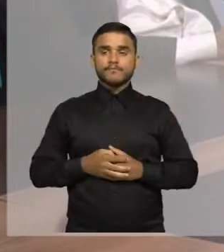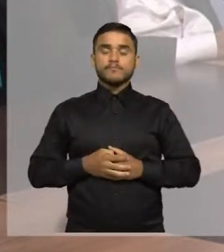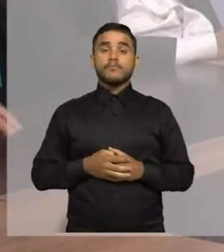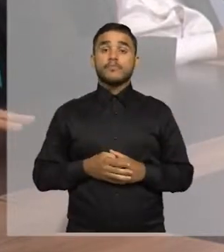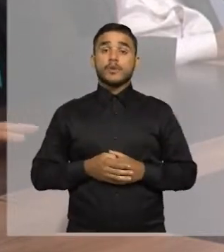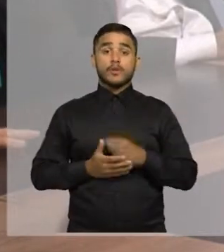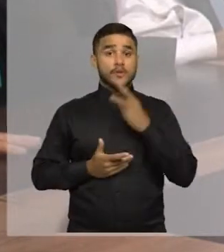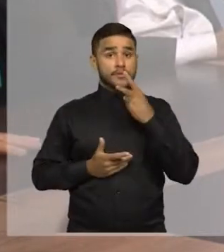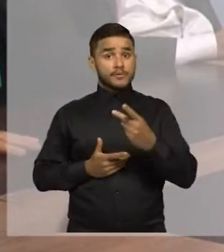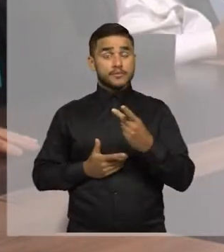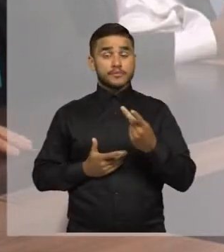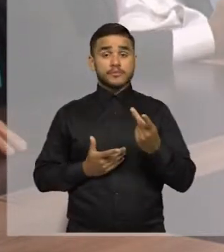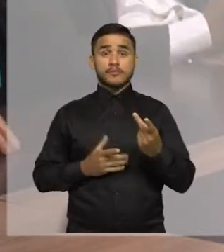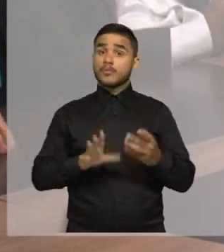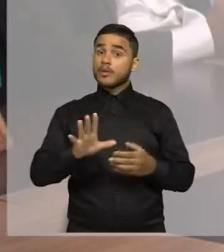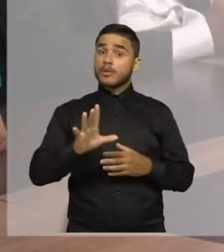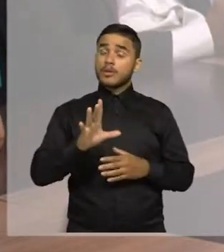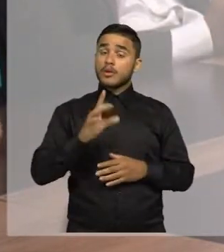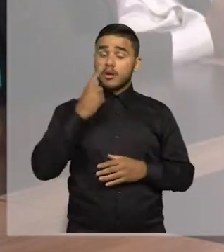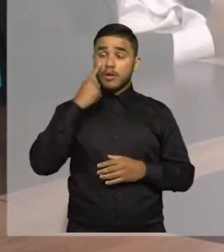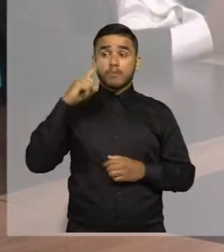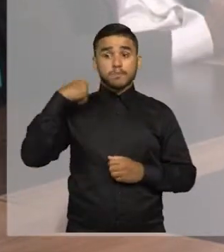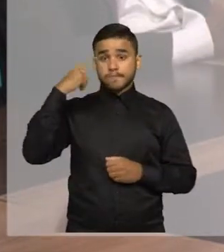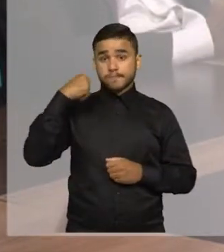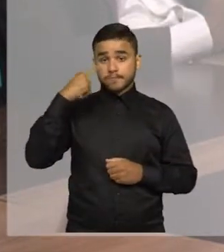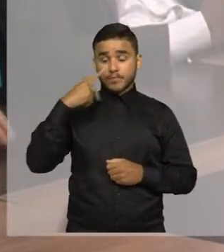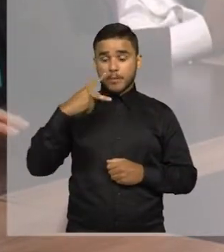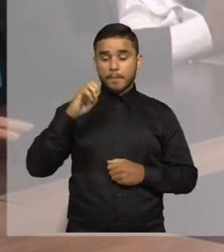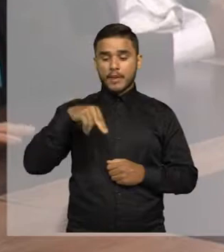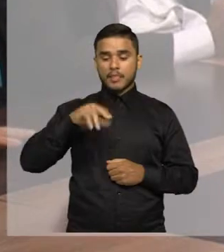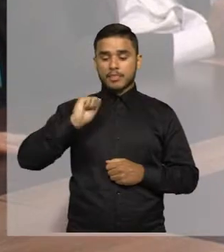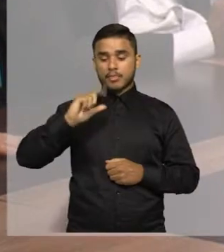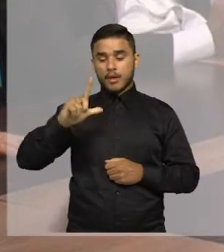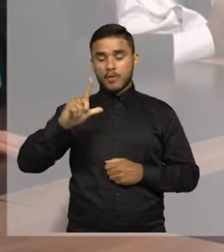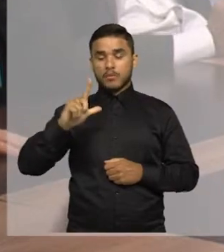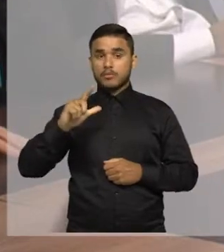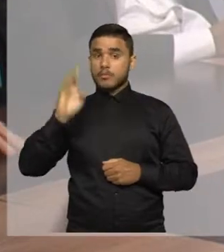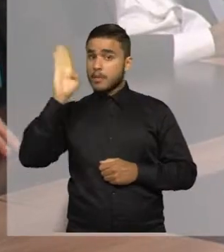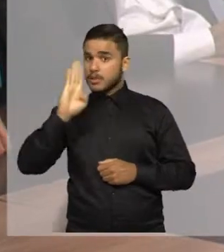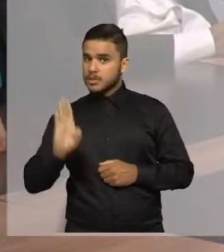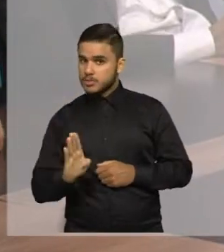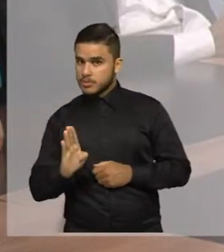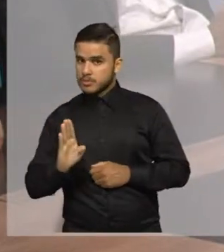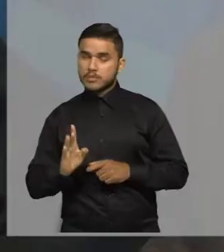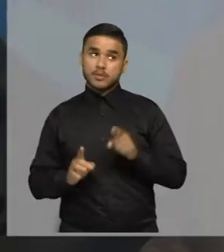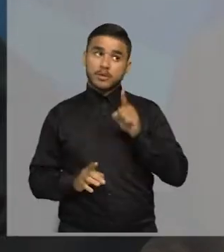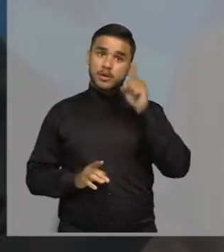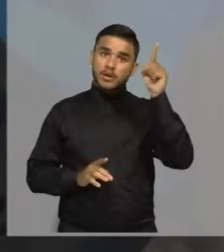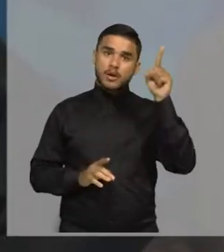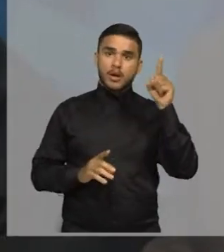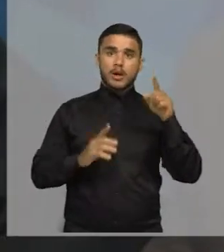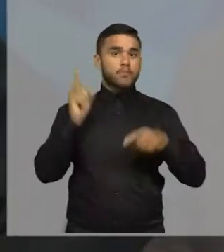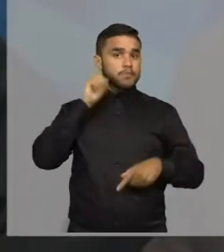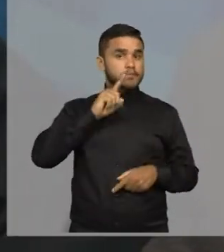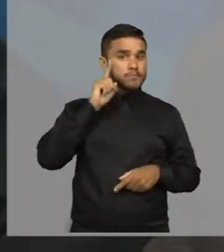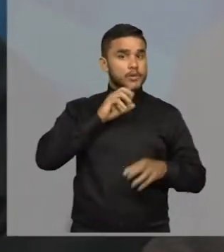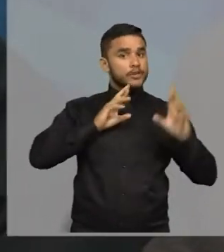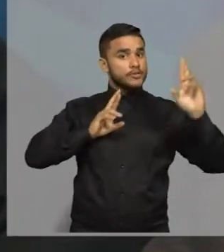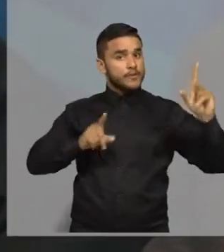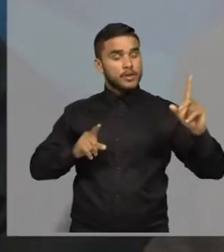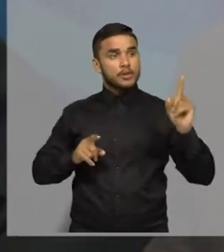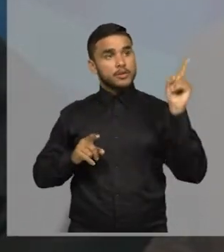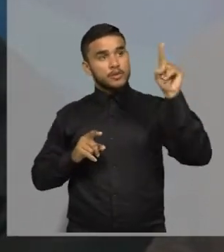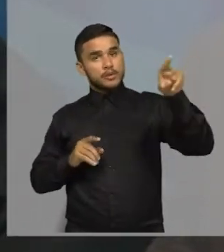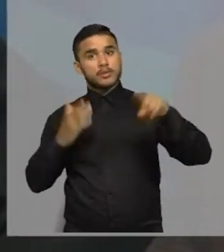o direito penal brasileiro é diferente do direito penal americano e do colombiano. Então, eles têm uma